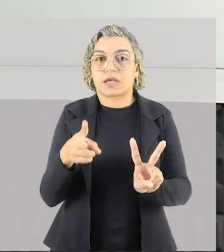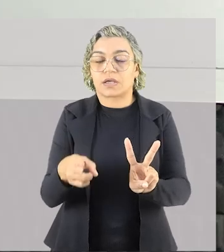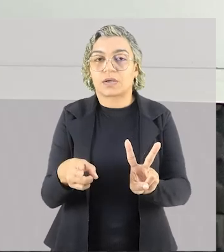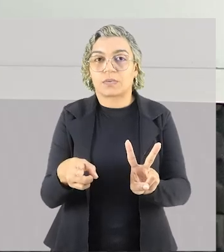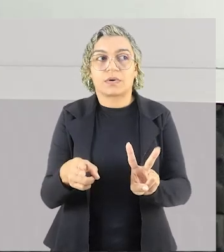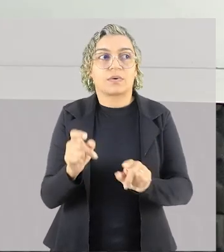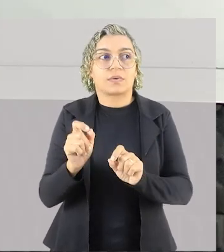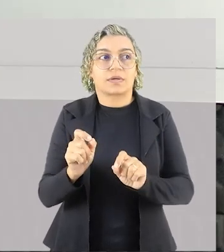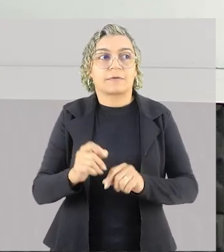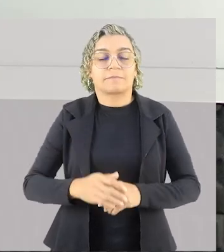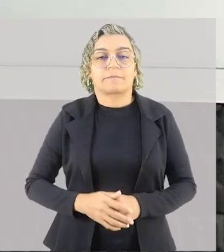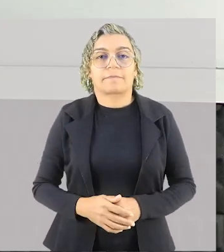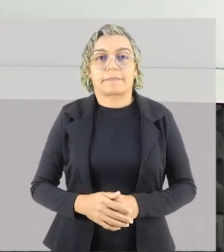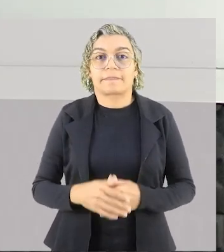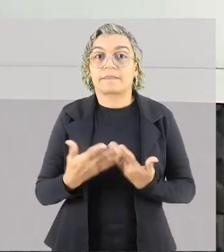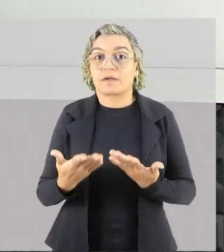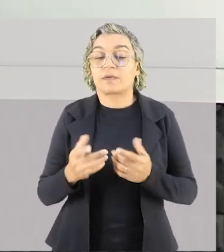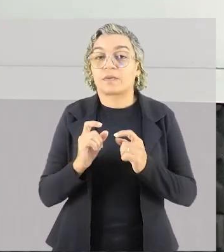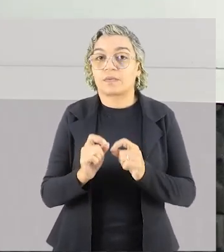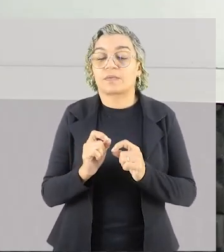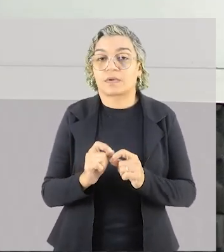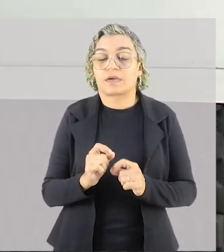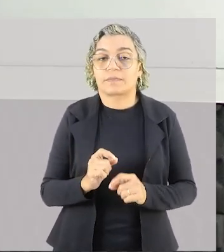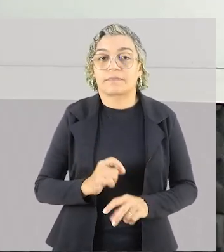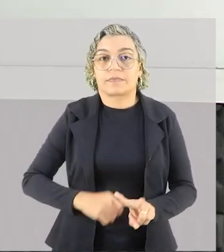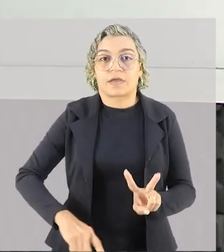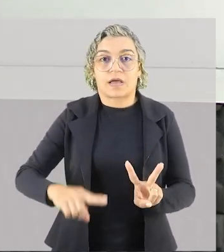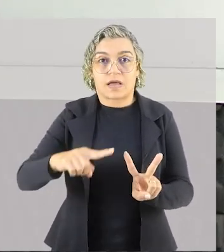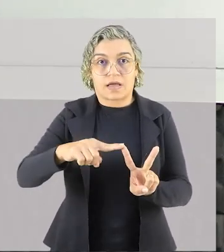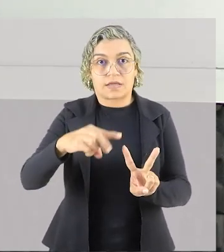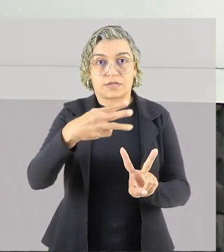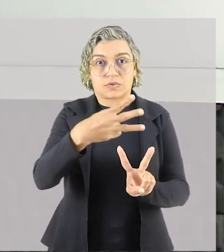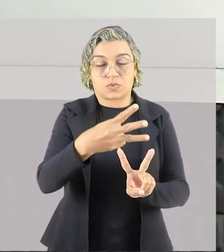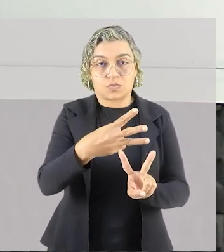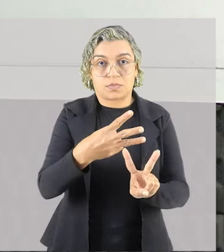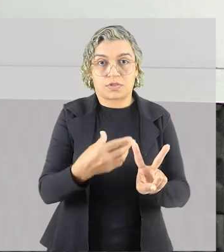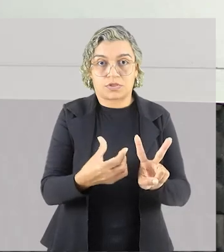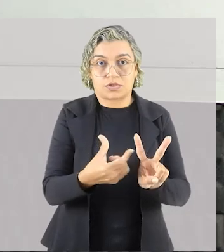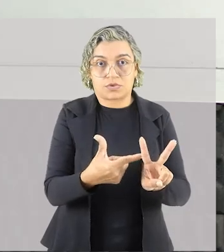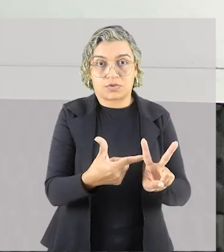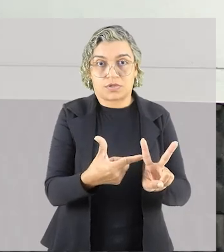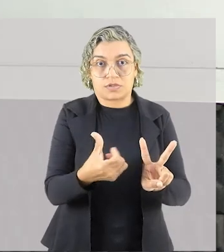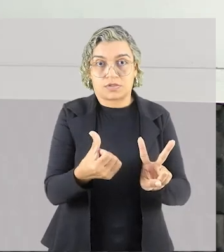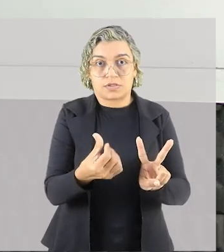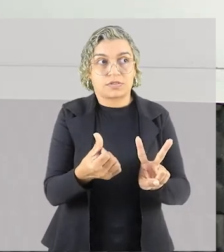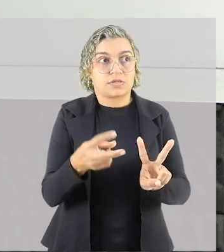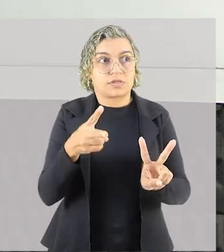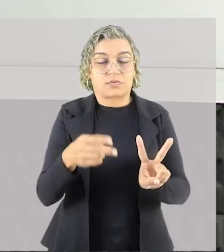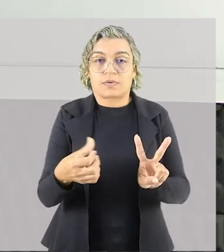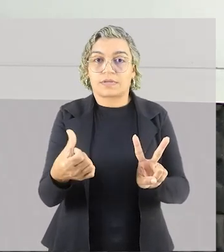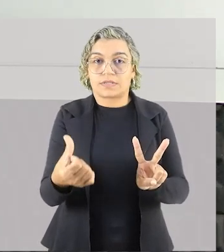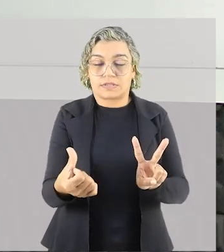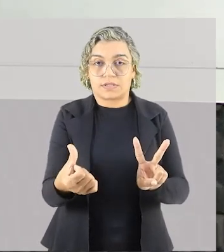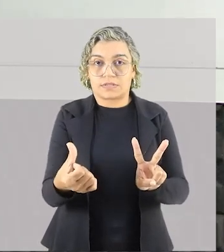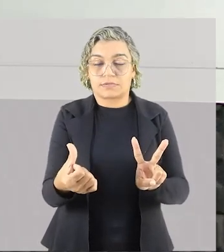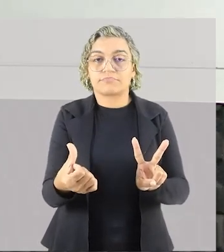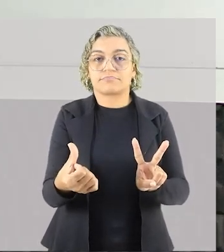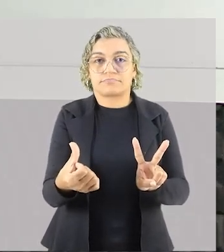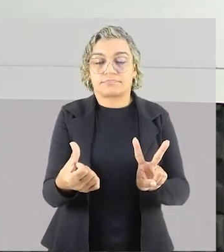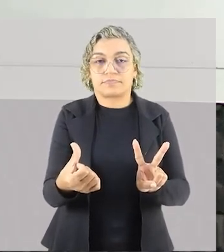cubo. Tá? Então a raiz cúbica de 216 é 6. Ó. 6 elevado a 3